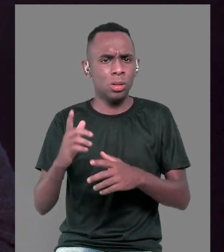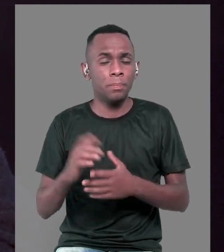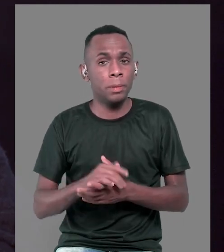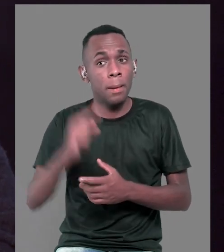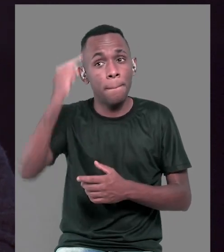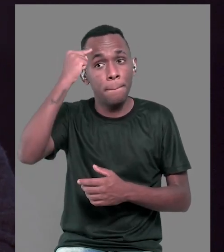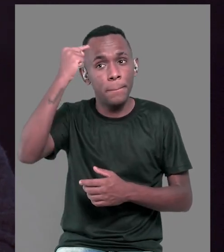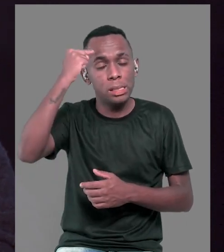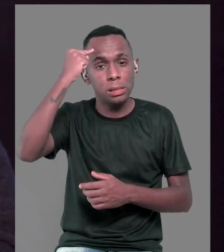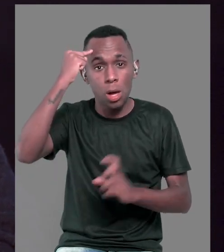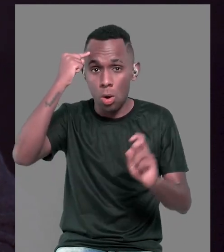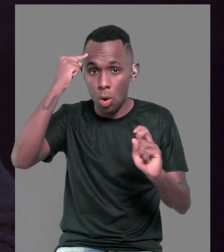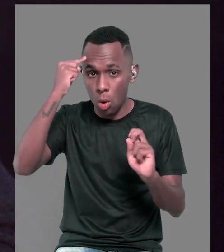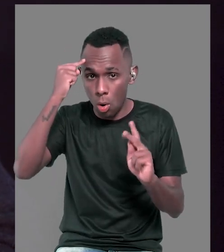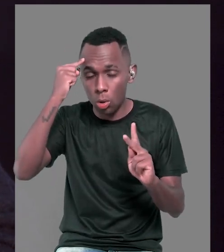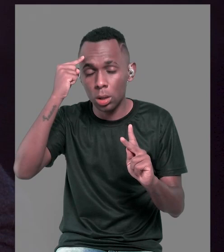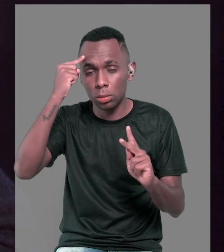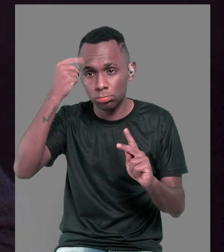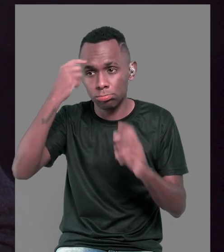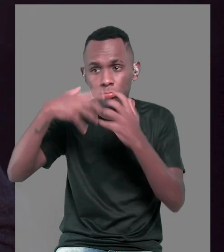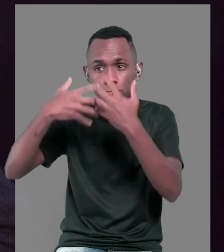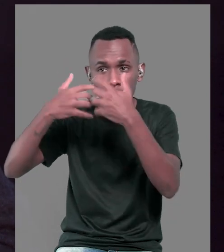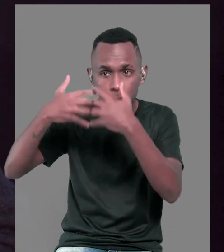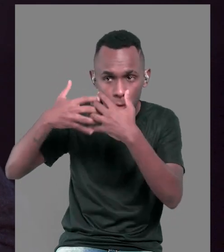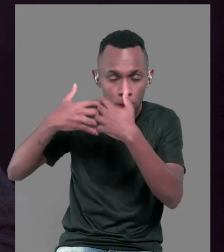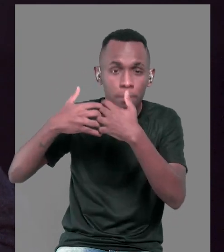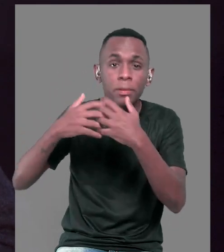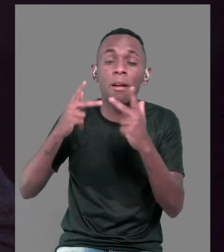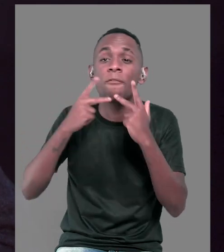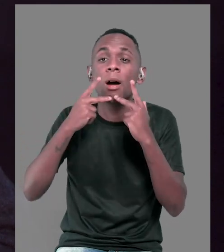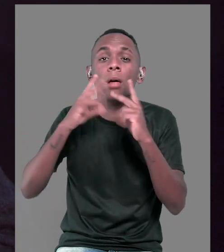Pensar, sim, que é falar em voz baixa.